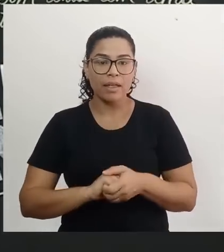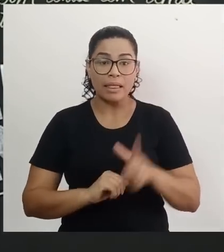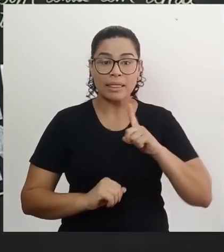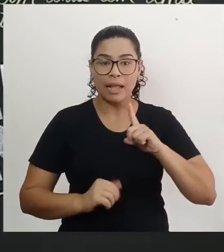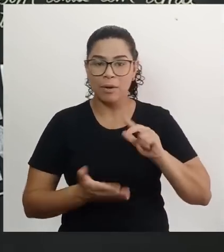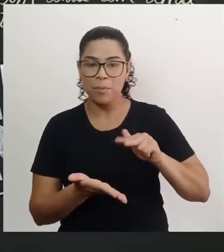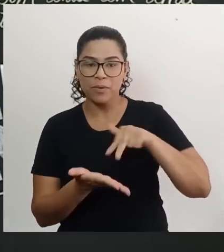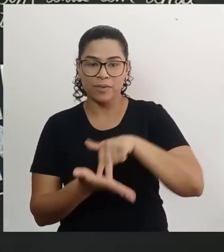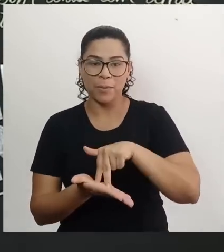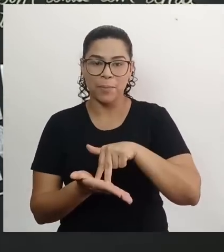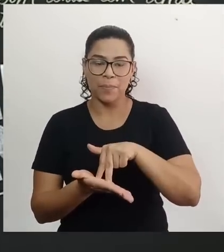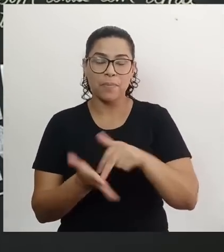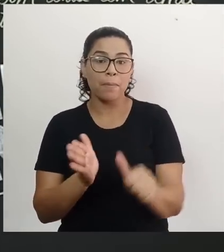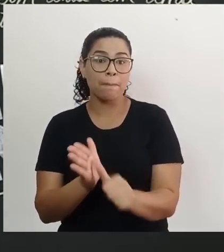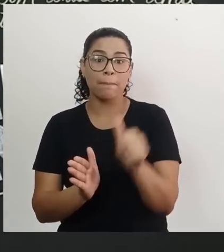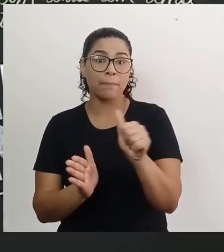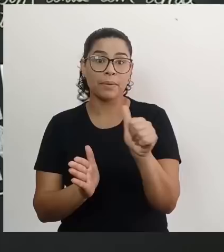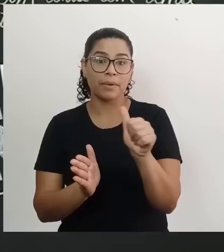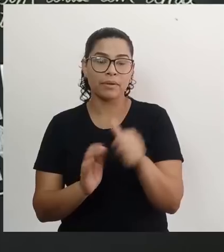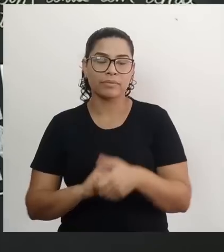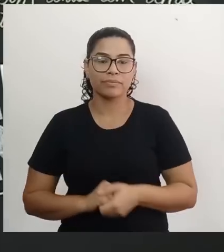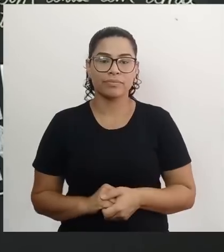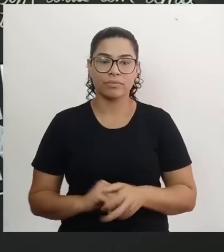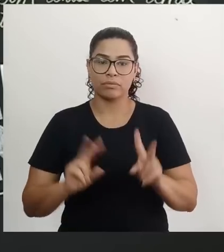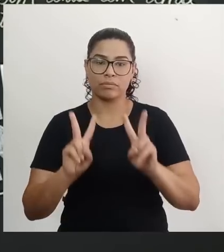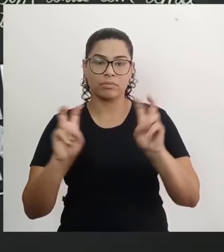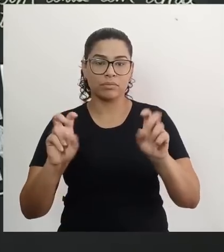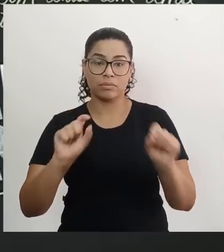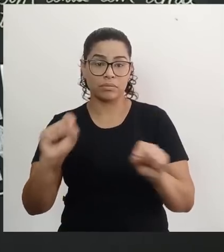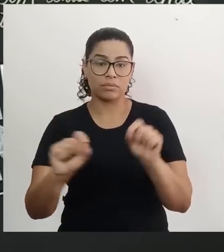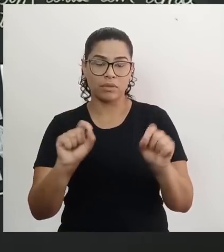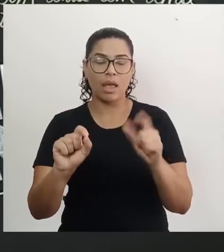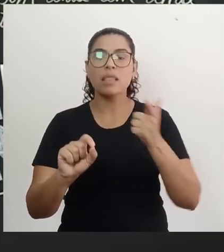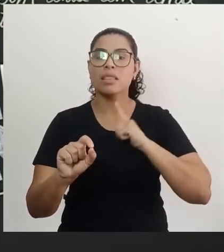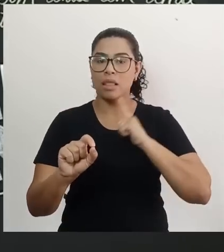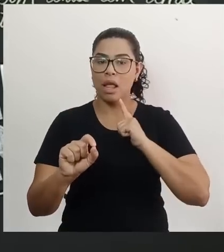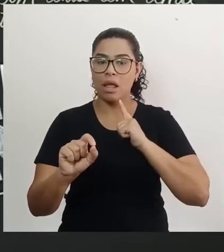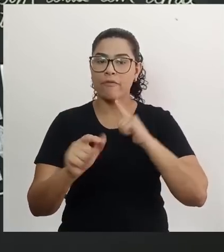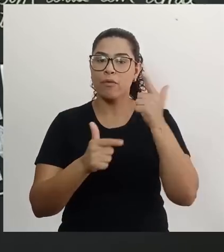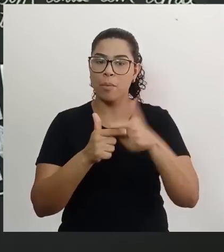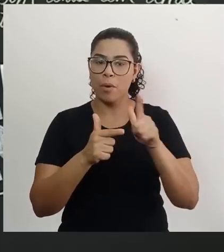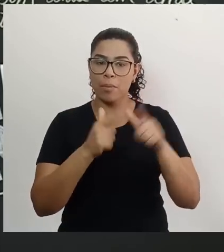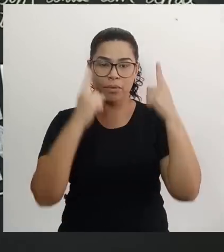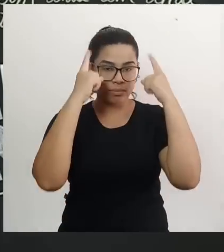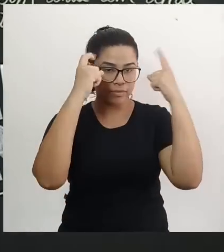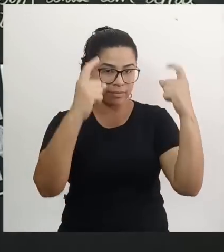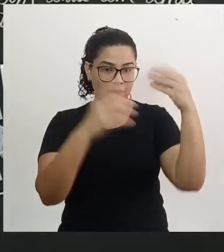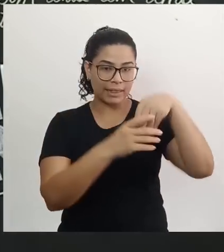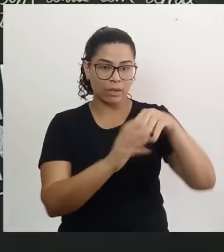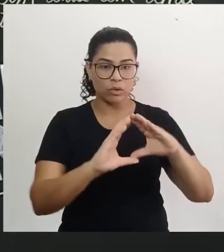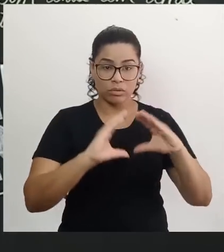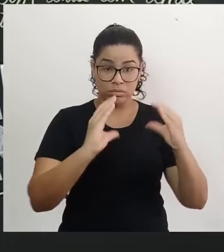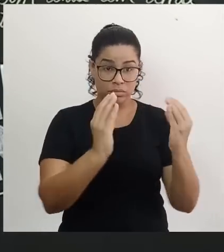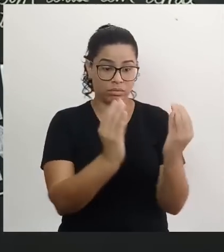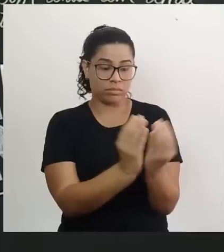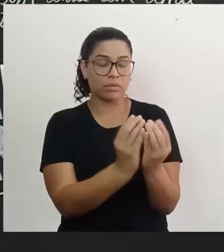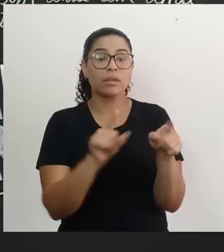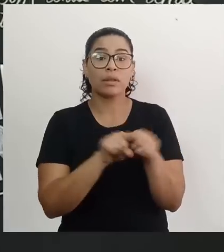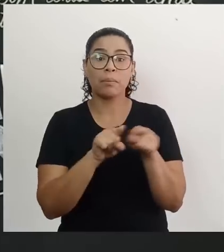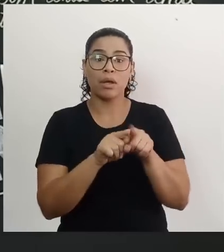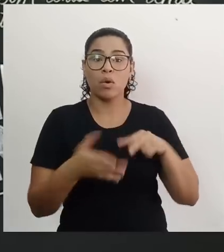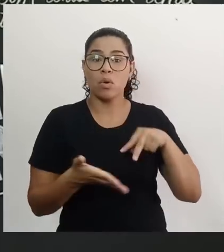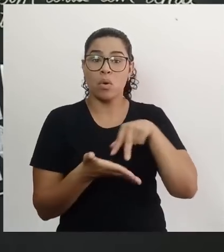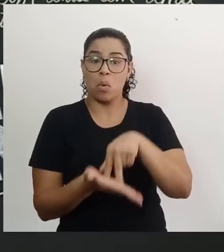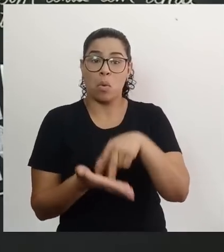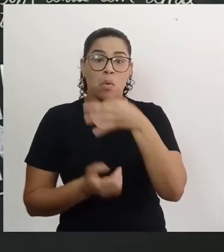posicionamento. Primeiro, já há um posicionamento sobre a temática, a gente sabe que houve um caso de violência em um estádio. Já há um